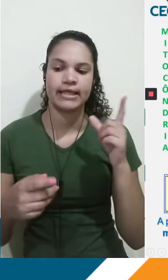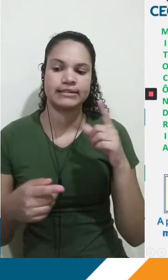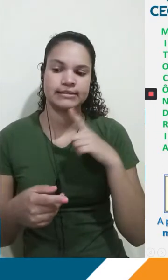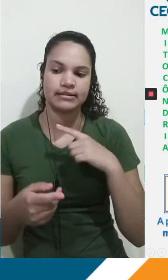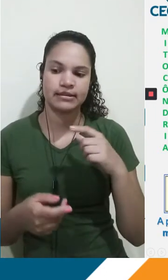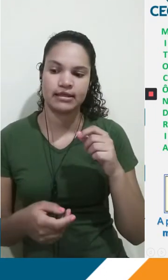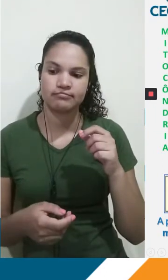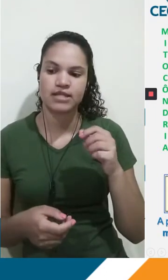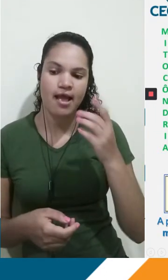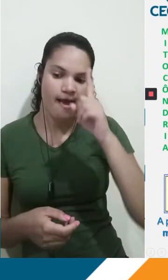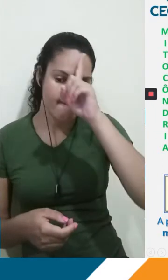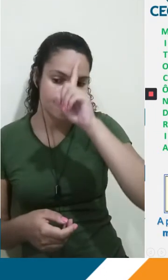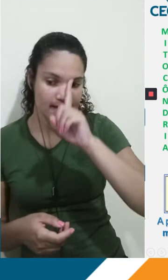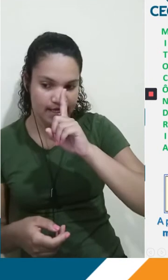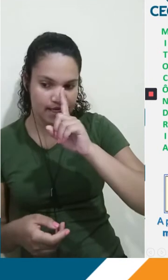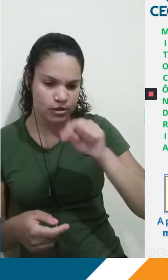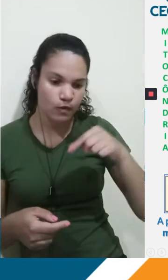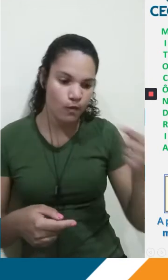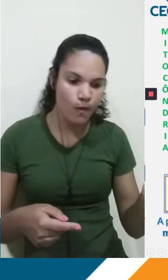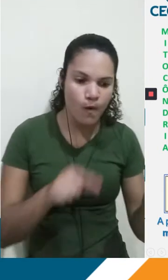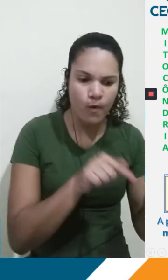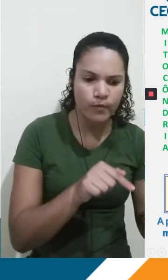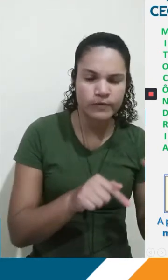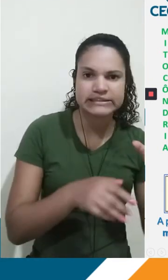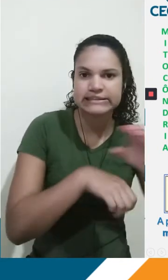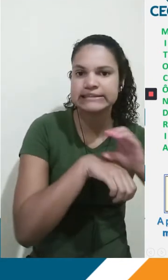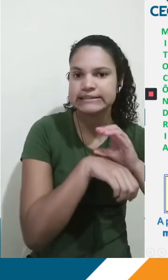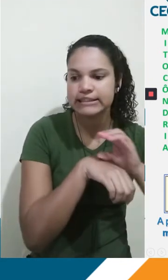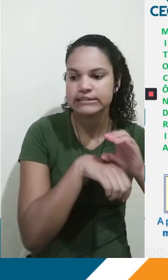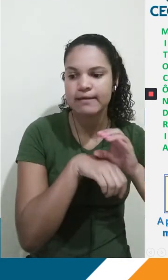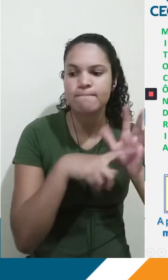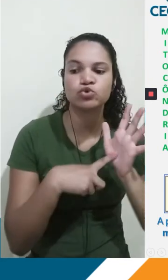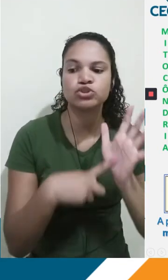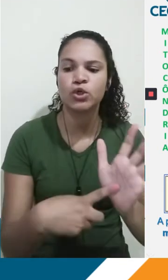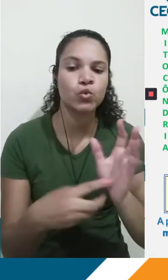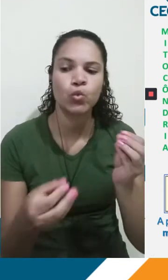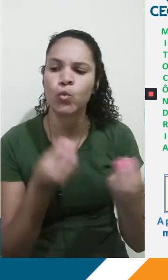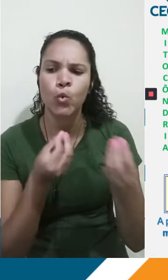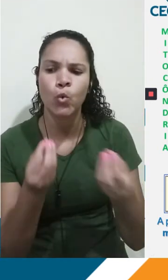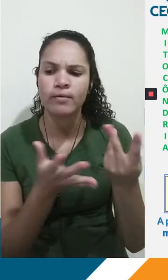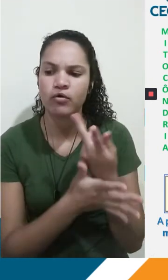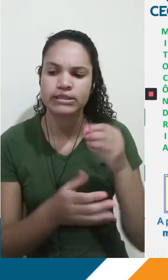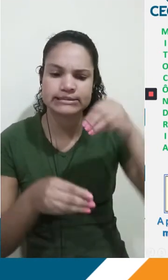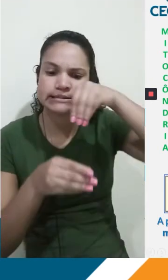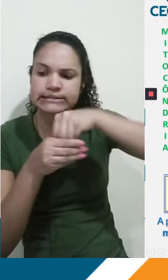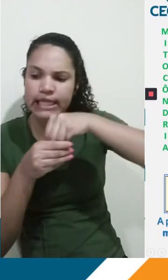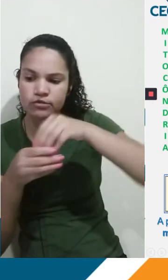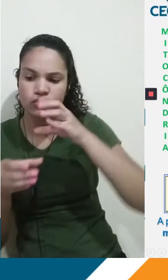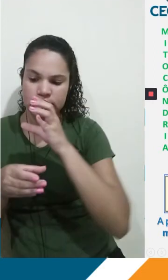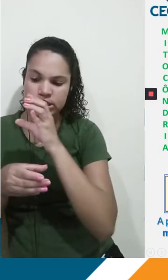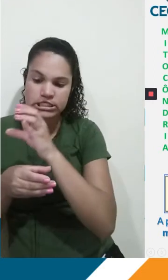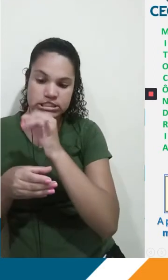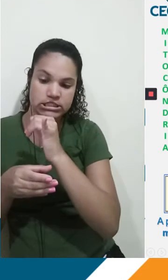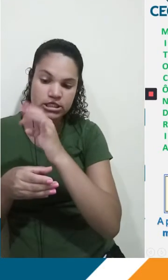amarelada e uma cor acinzentada, mostrando o que acontece dentro do citoplasma e o que ocorre